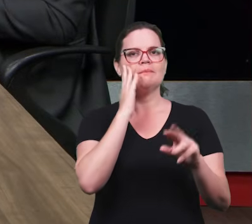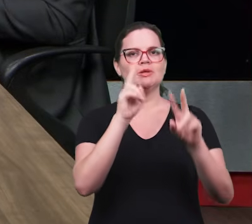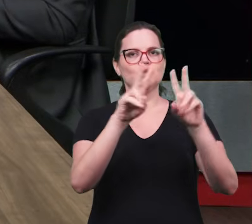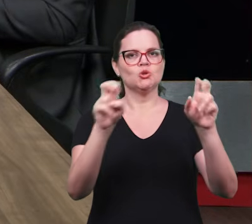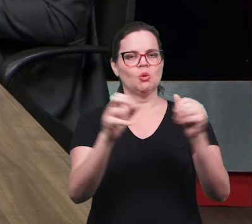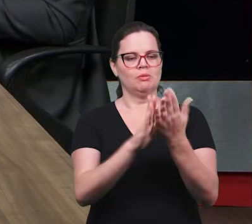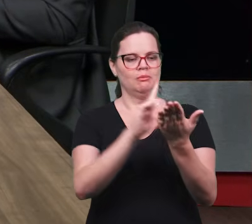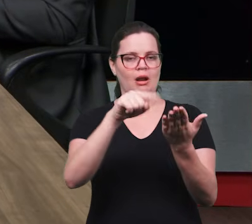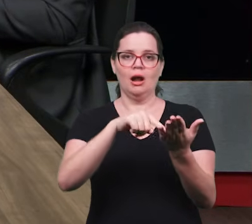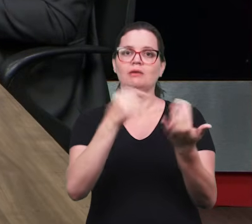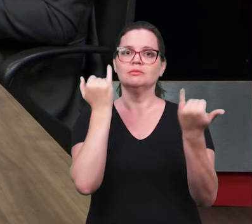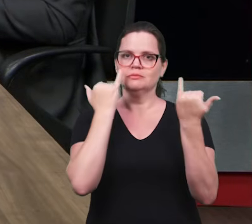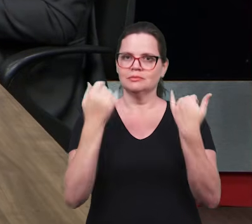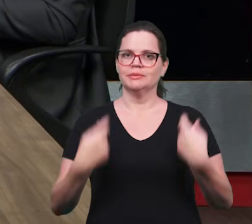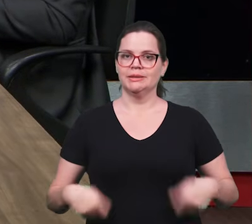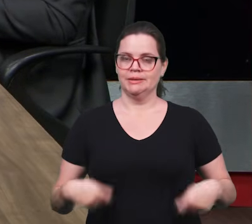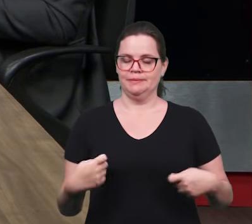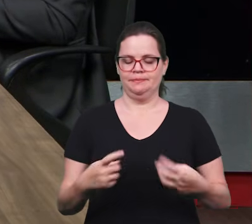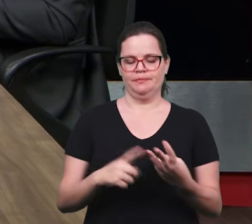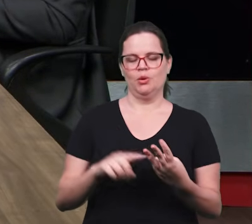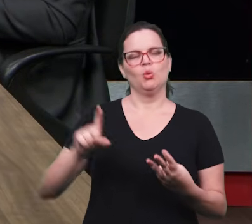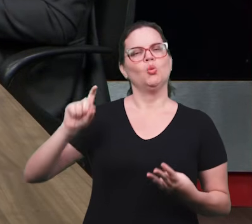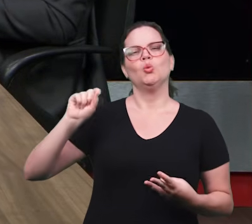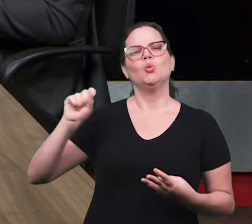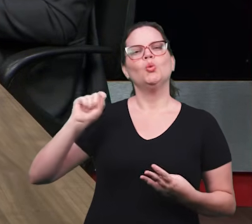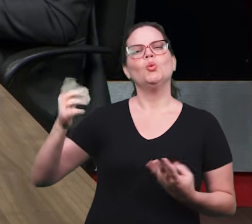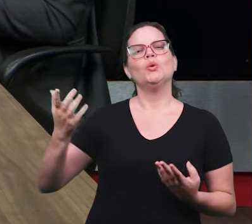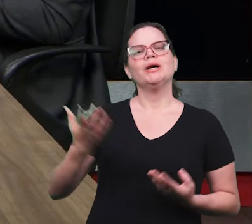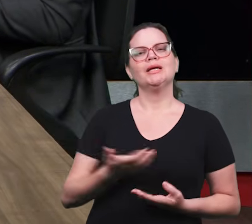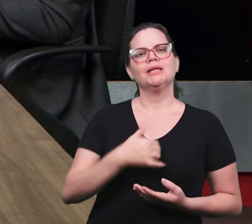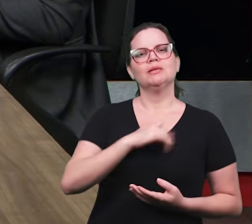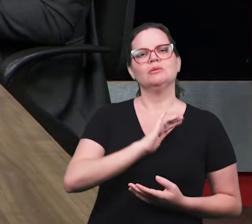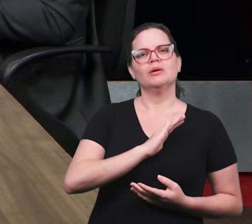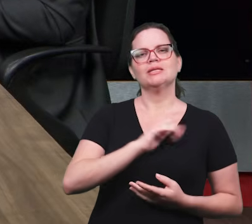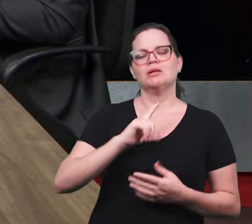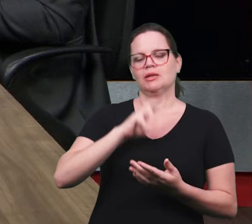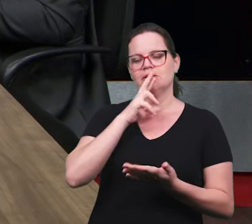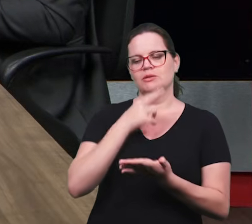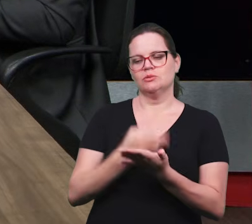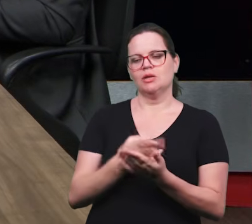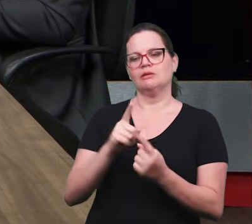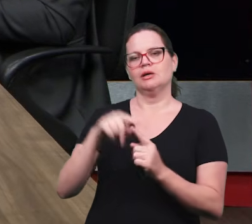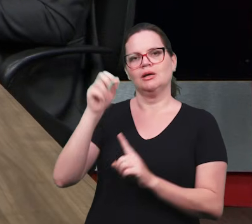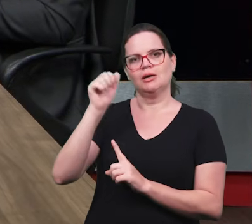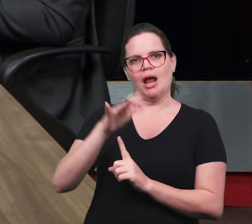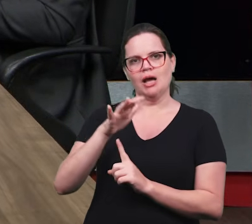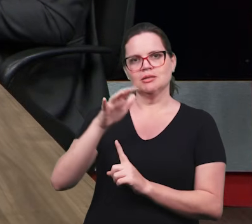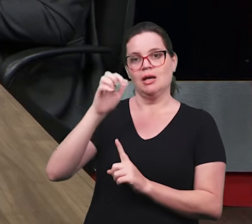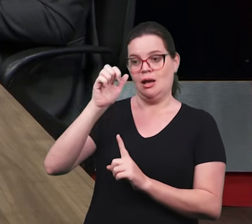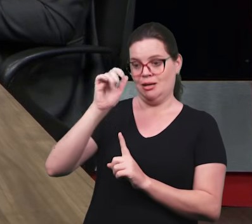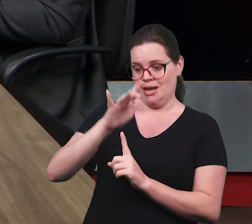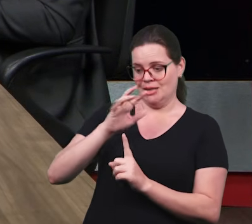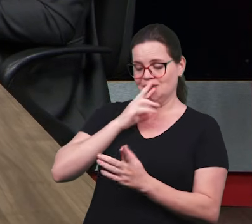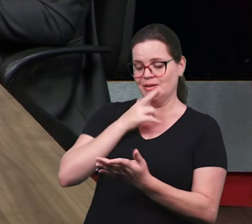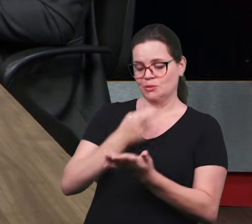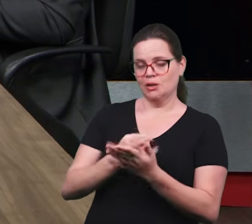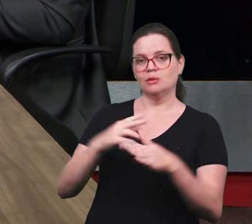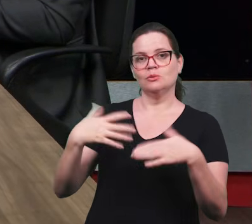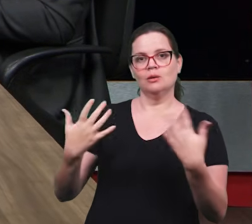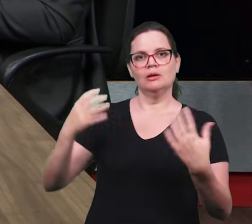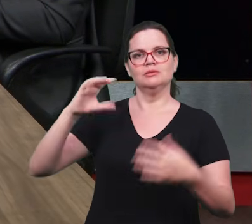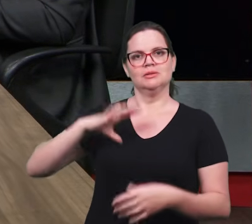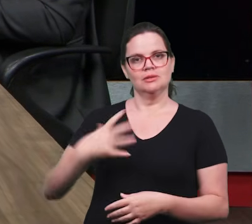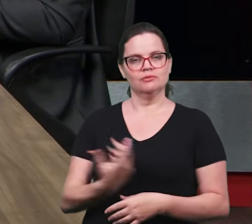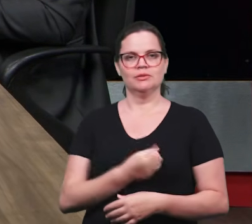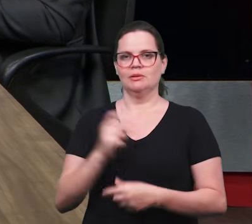Deus. Como que essa fé é gerada na sua vida? O que que ela gera? A fé gera a graça gera salvação. Então, tudo